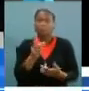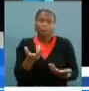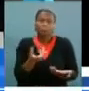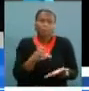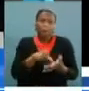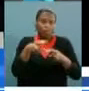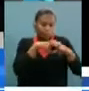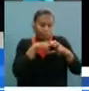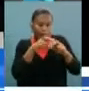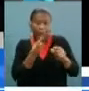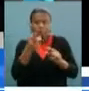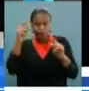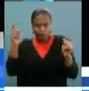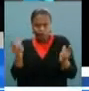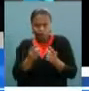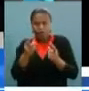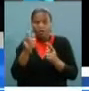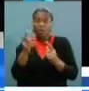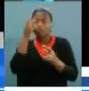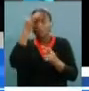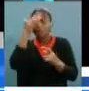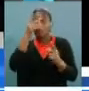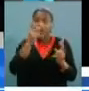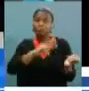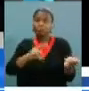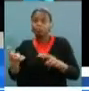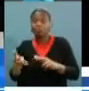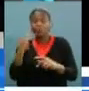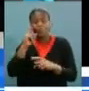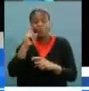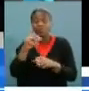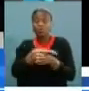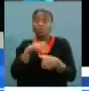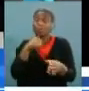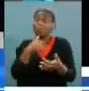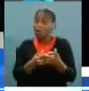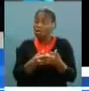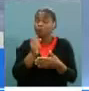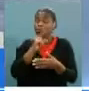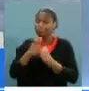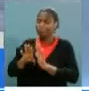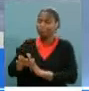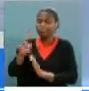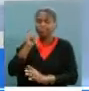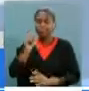de diagnóstico para reduzir as evacuações e prevenir casos de mortes evitáveis.